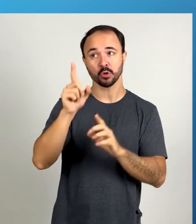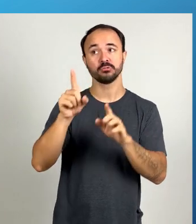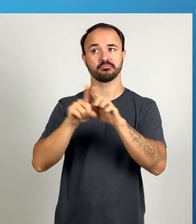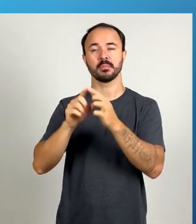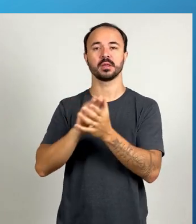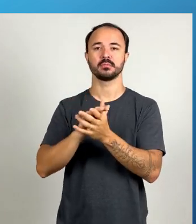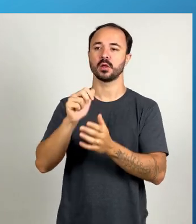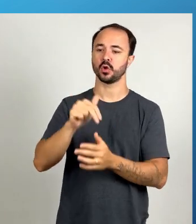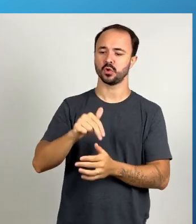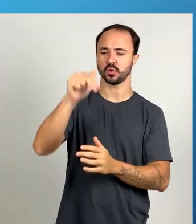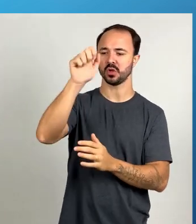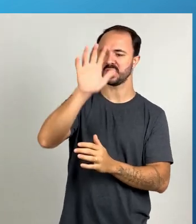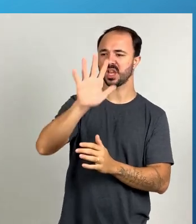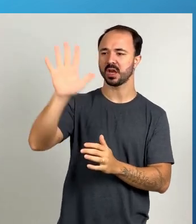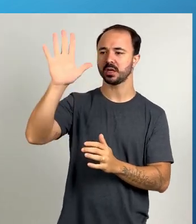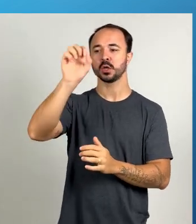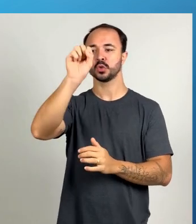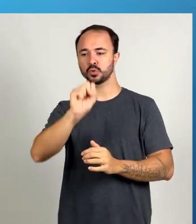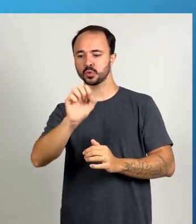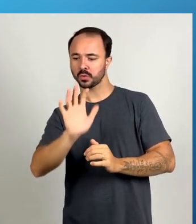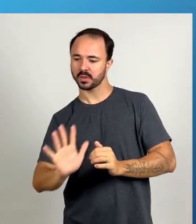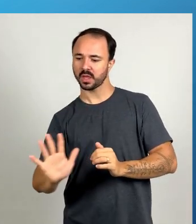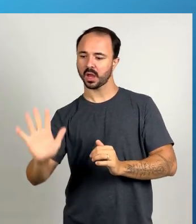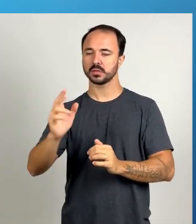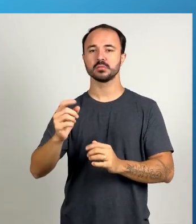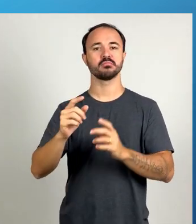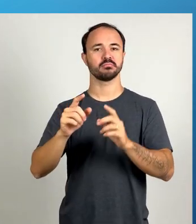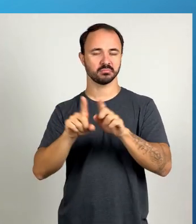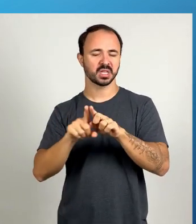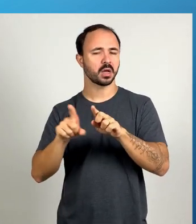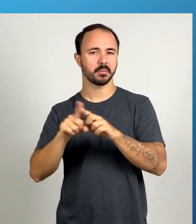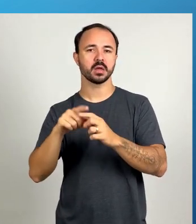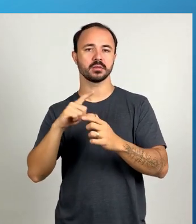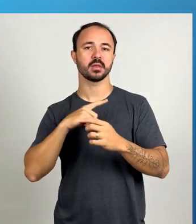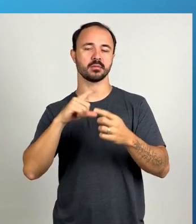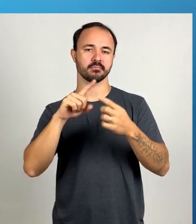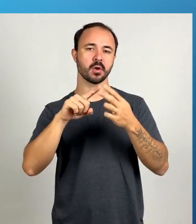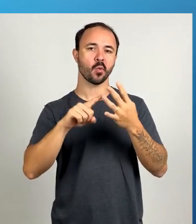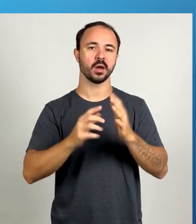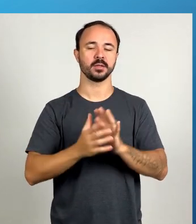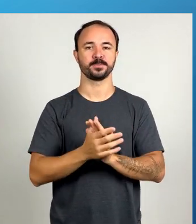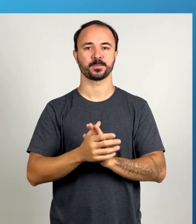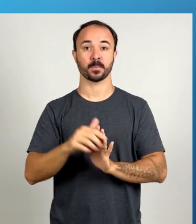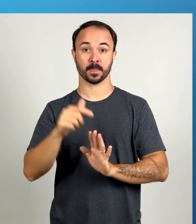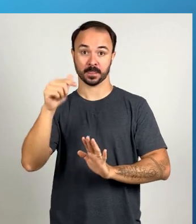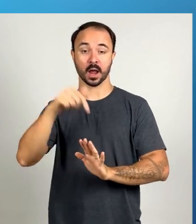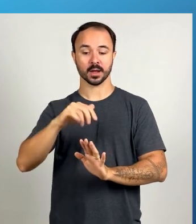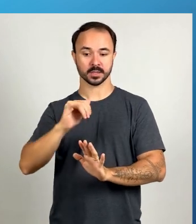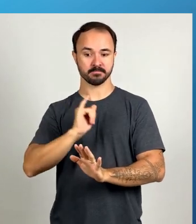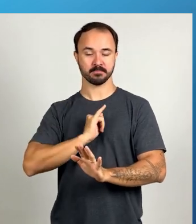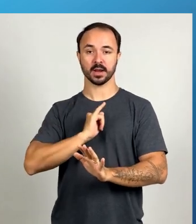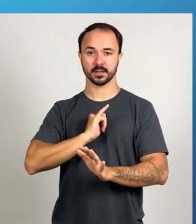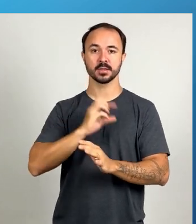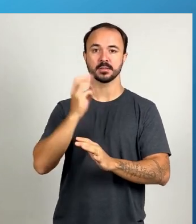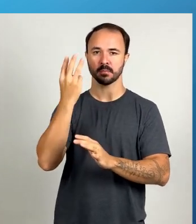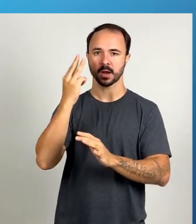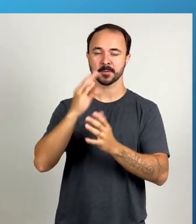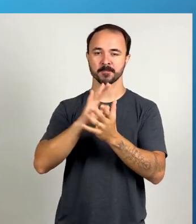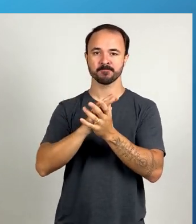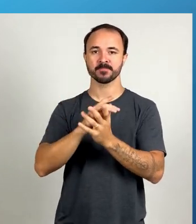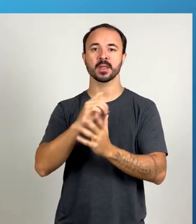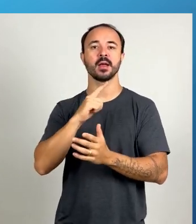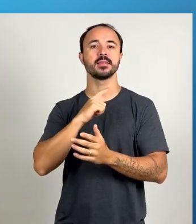sudeste, noroeste, são os intermediários ali entre eles. Aqui em Imperatriz Maranhão, nós temos